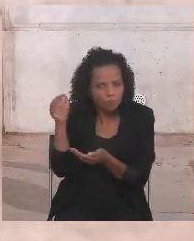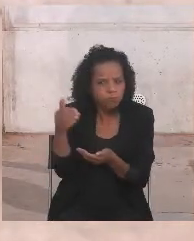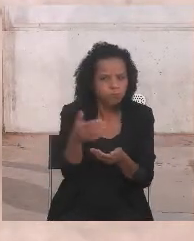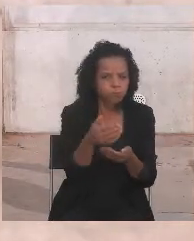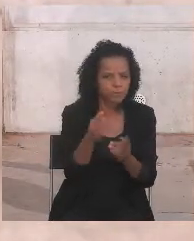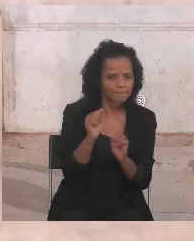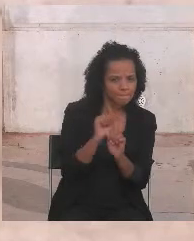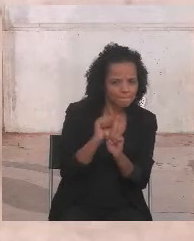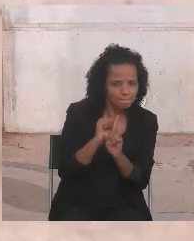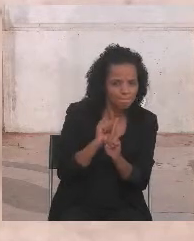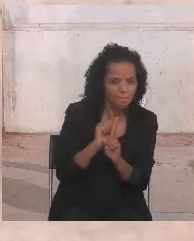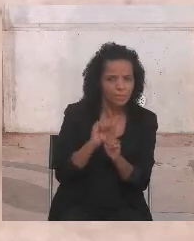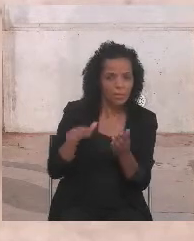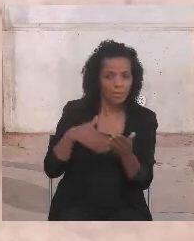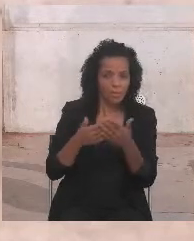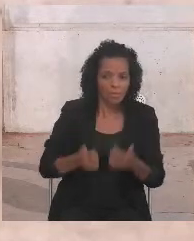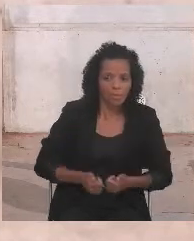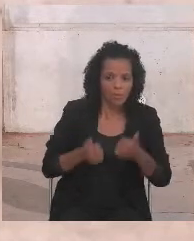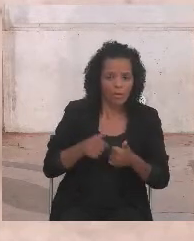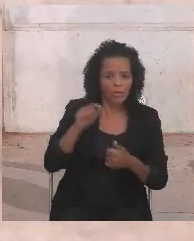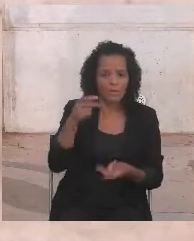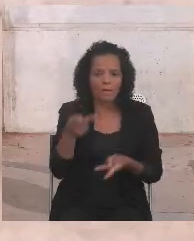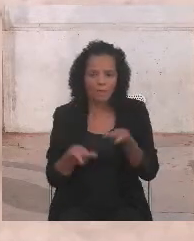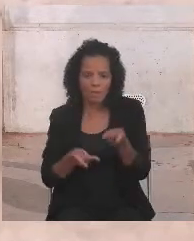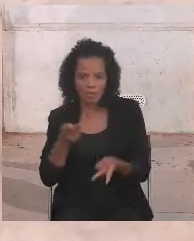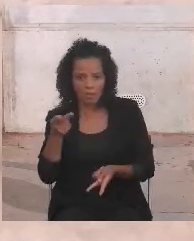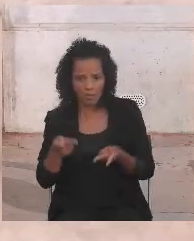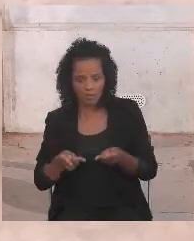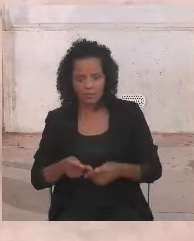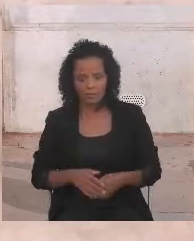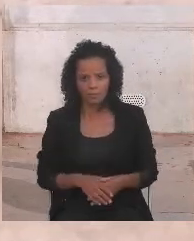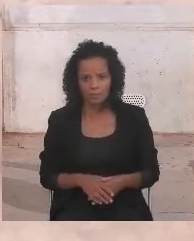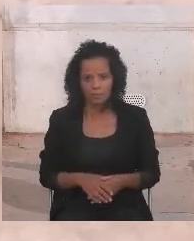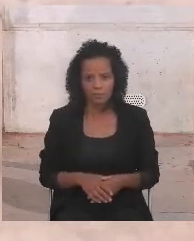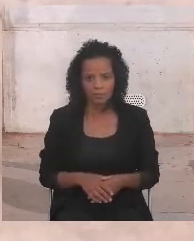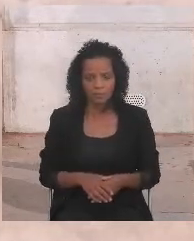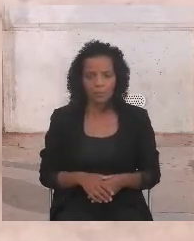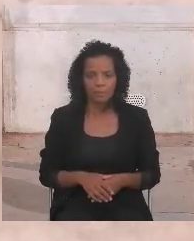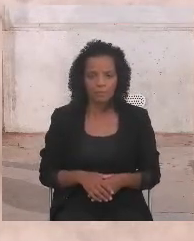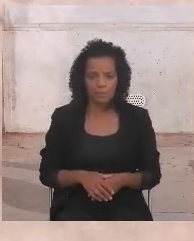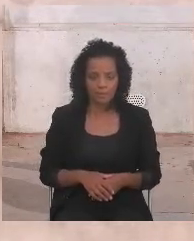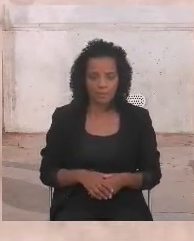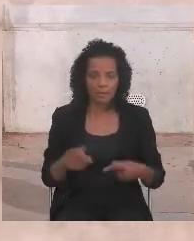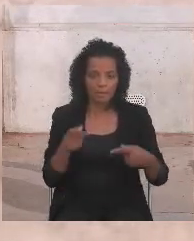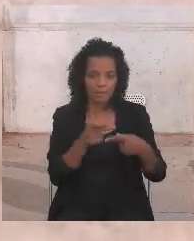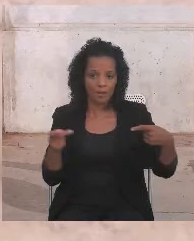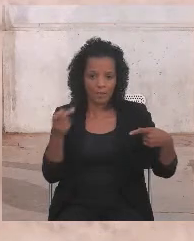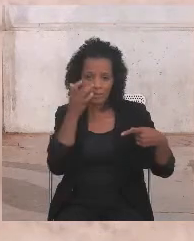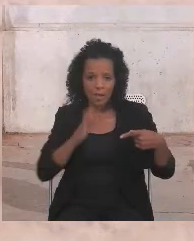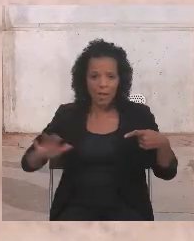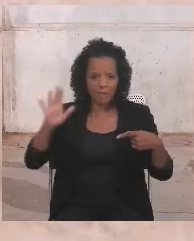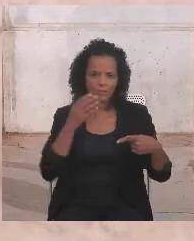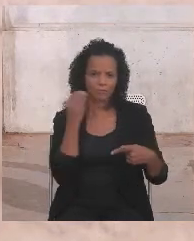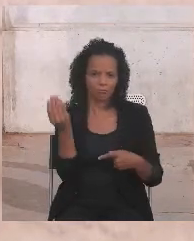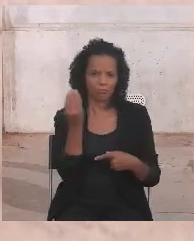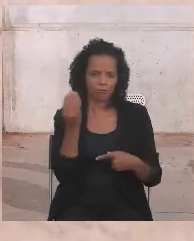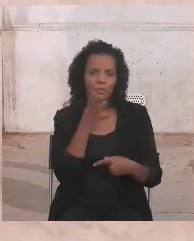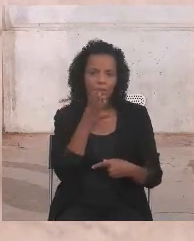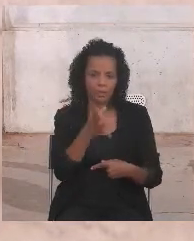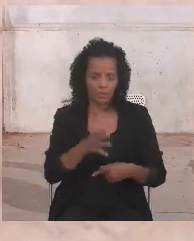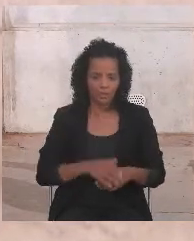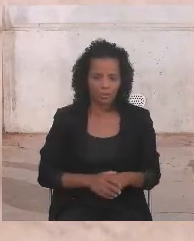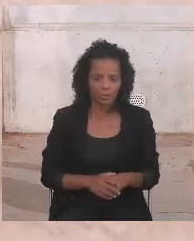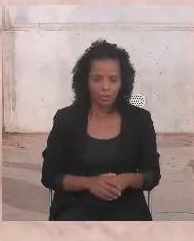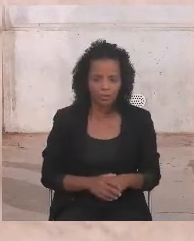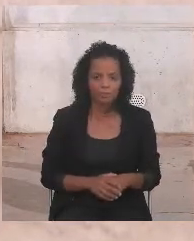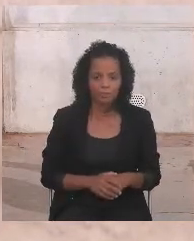para corrigir, para melhorar e para avaliar. O famoso provérbio africano diz que é preciso